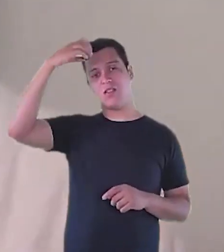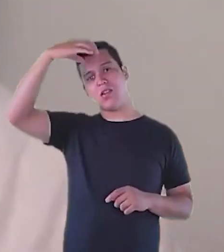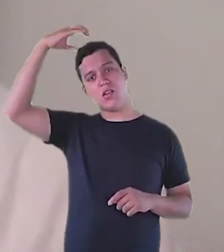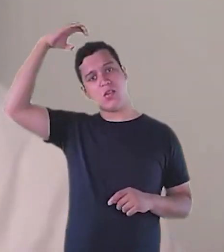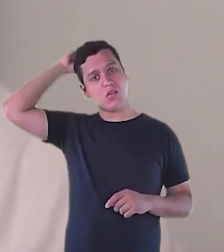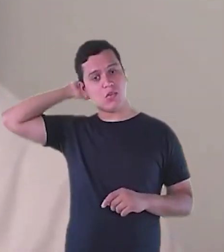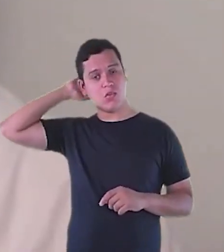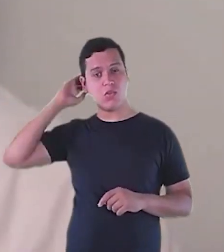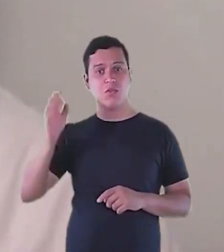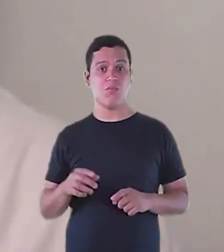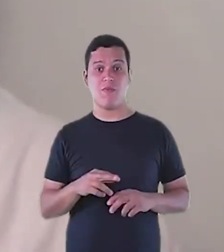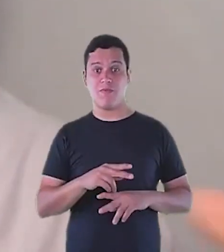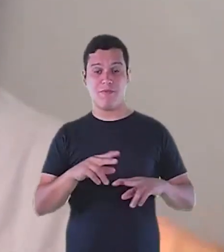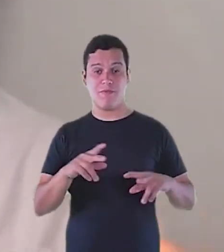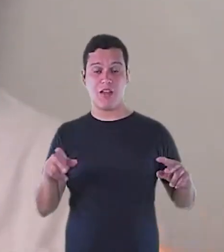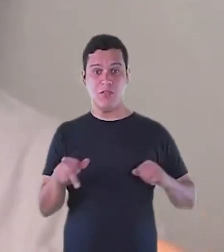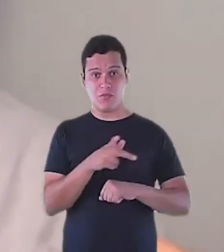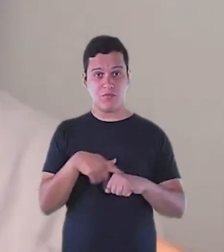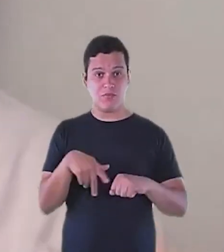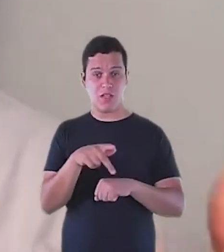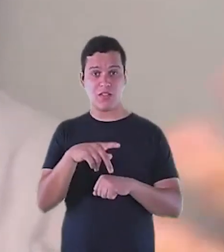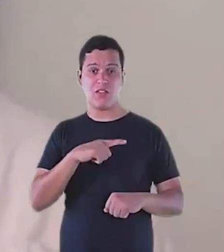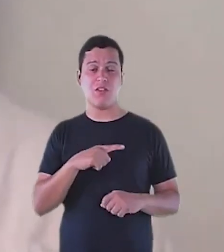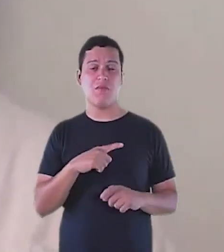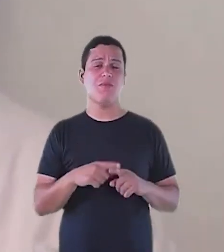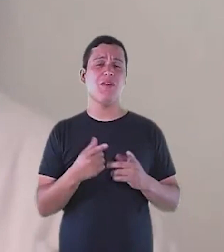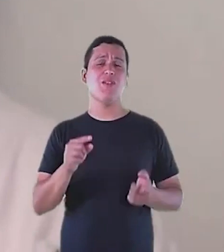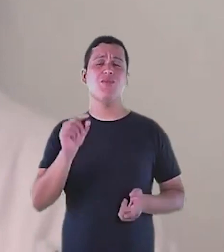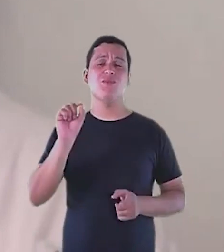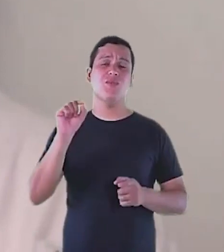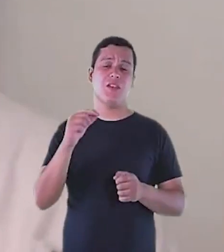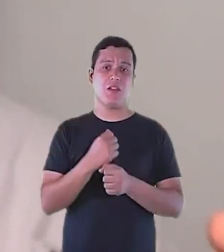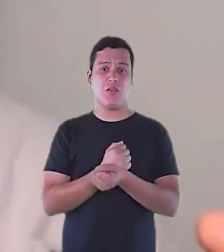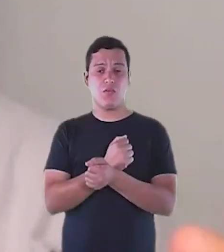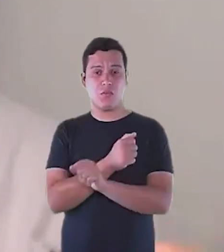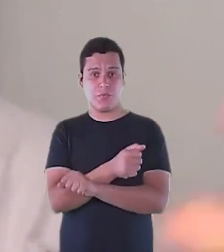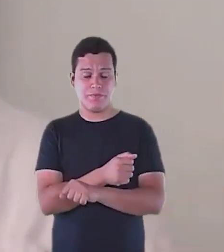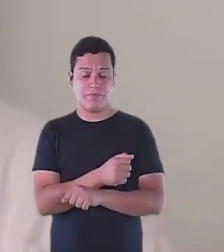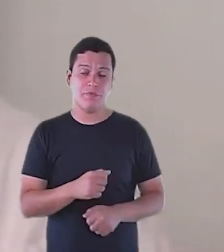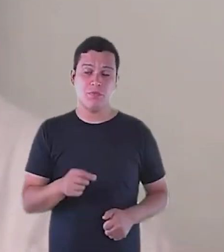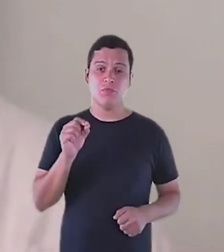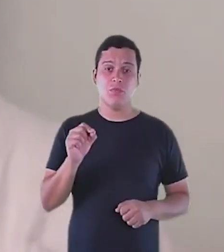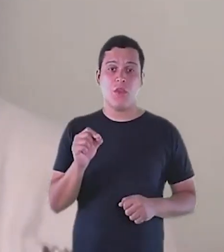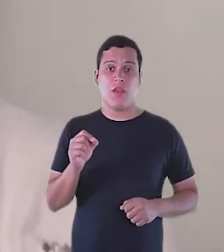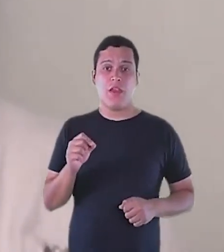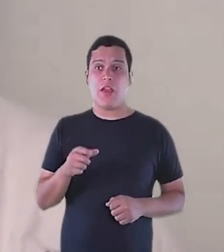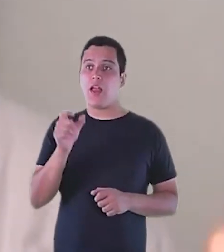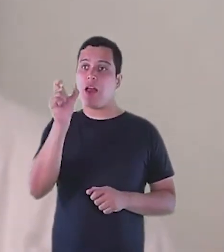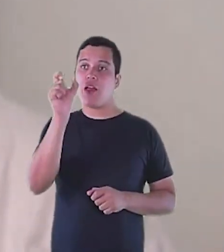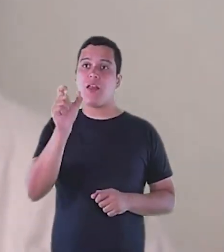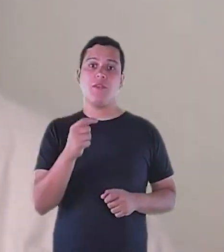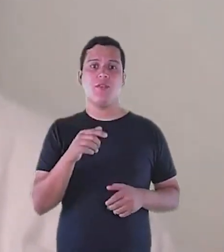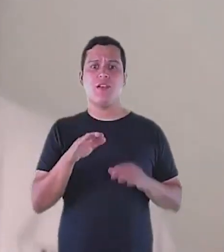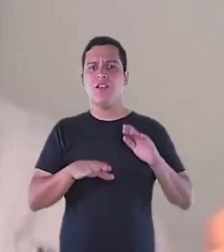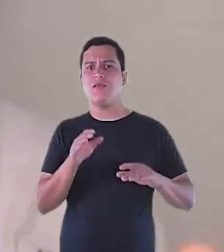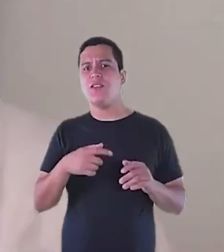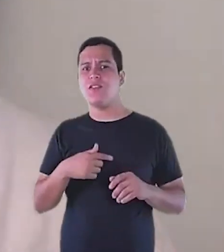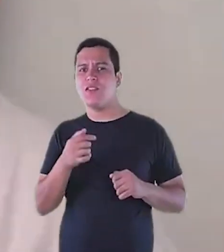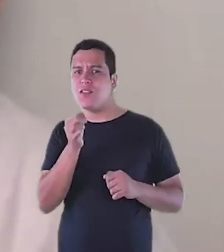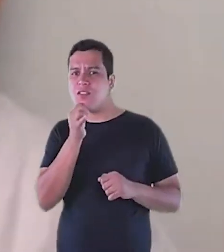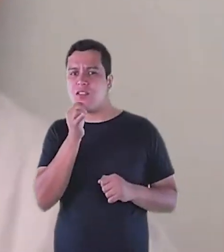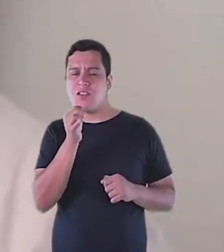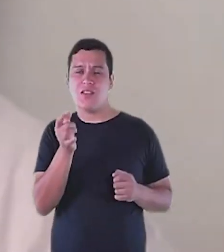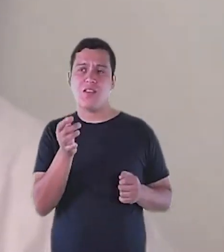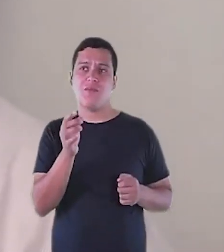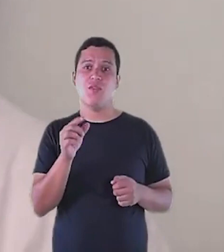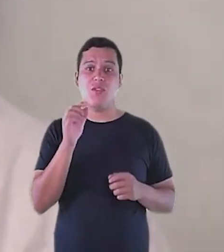o que era ser escravo, né? O escravo é o outro, é o estranho, aquele que pode ser capturado, que pode ser